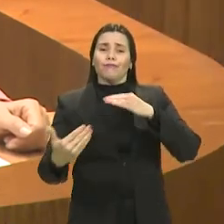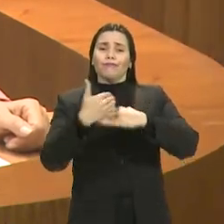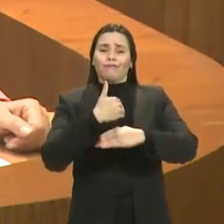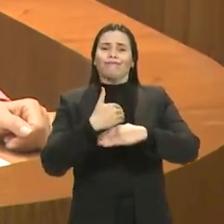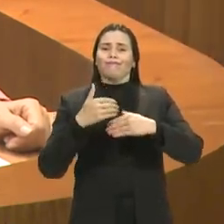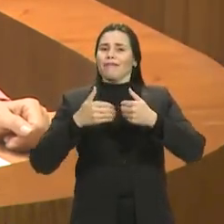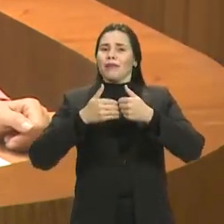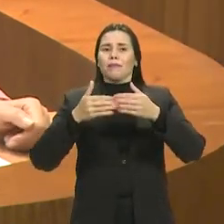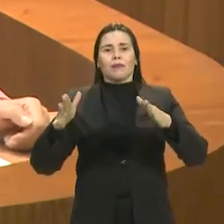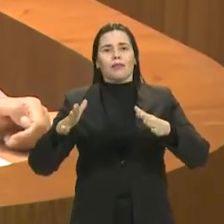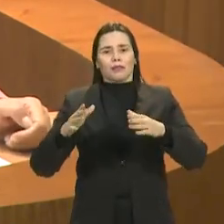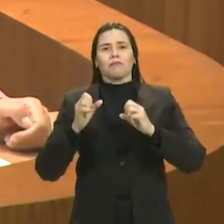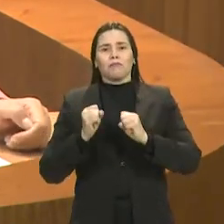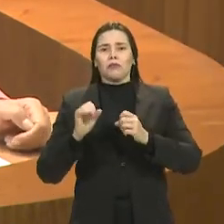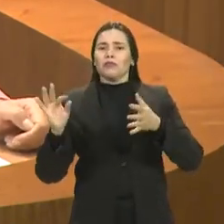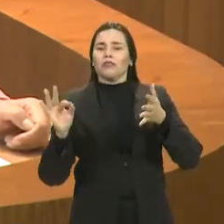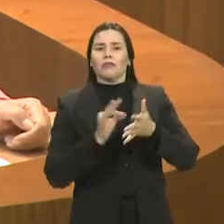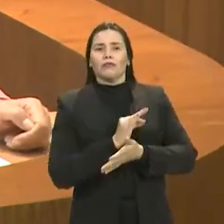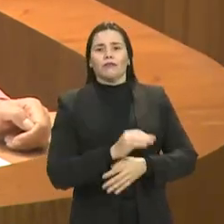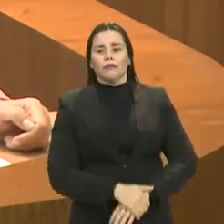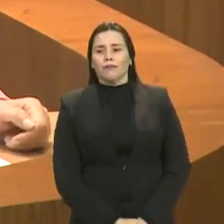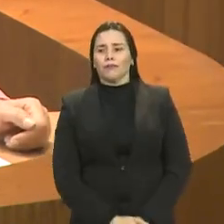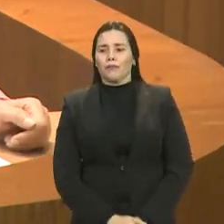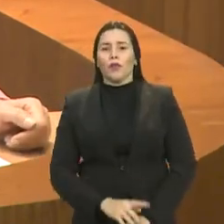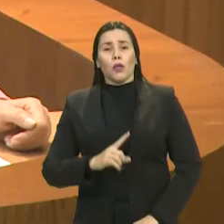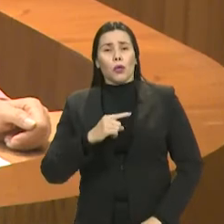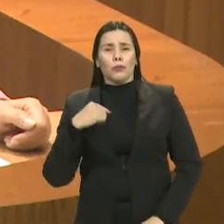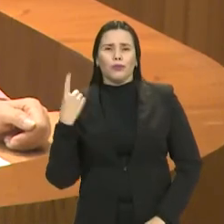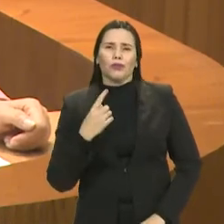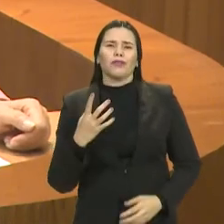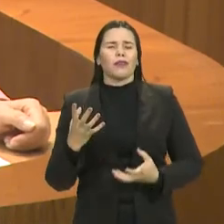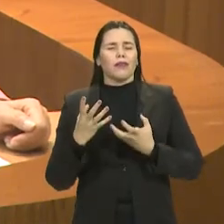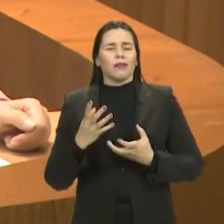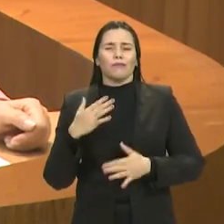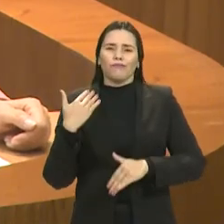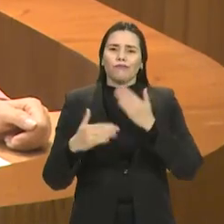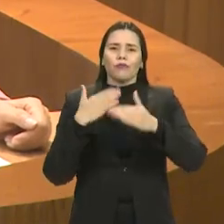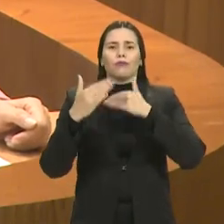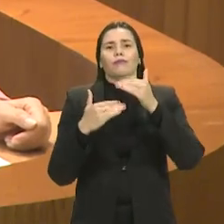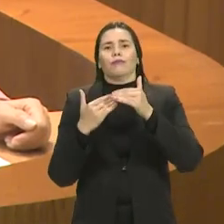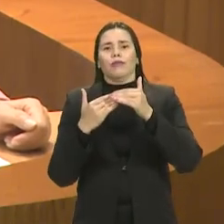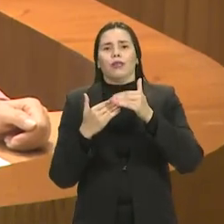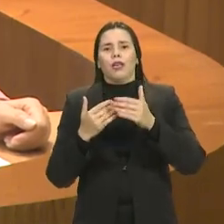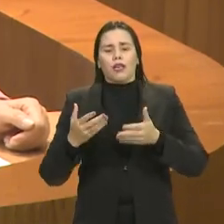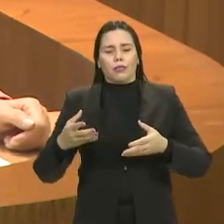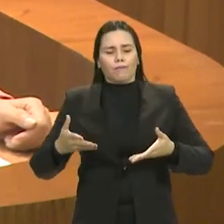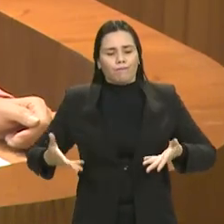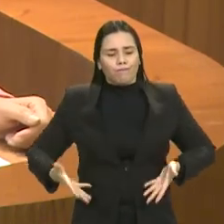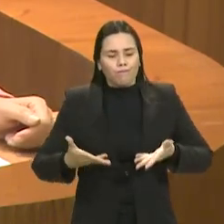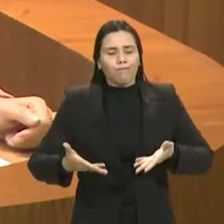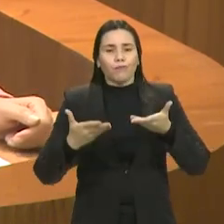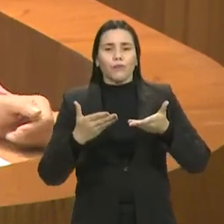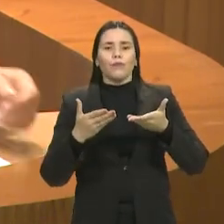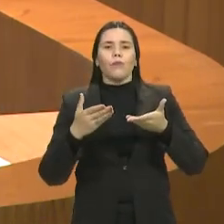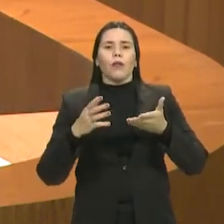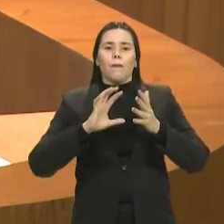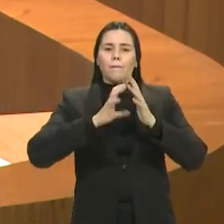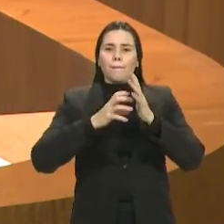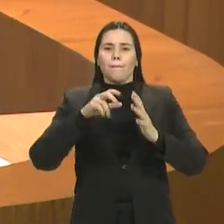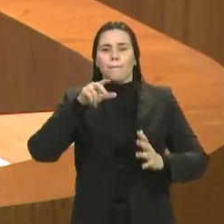estamos aqui para sair para tornar o PTB maior E aí só essas minhas palavras e o presidente